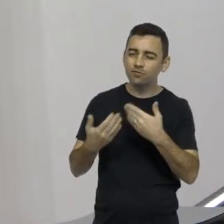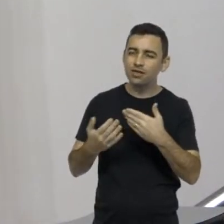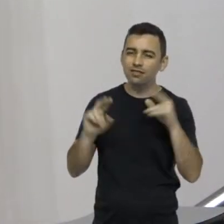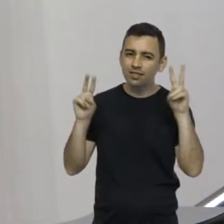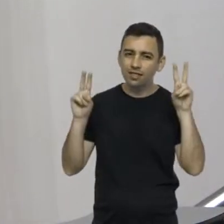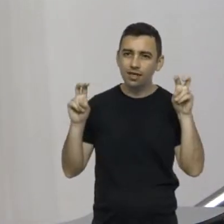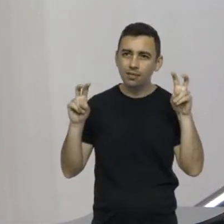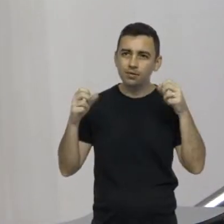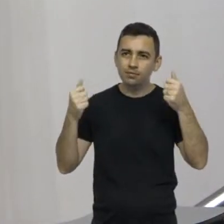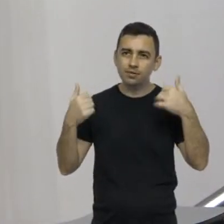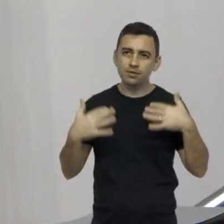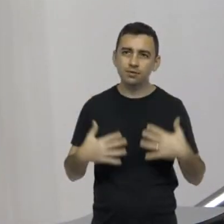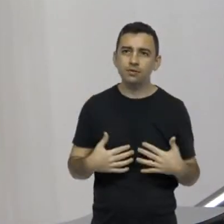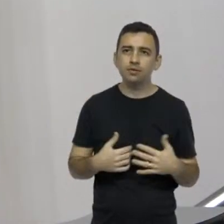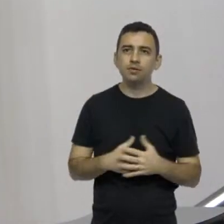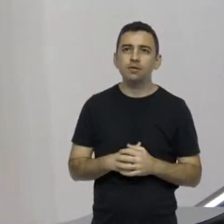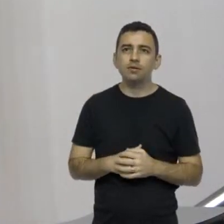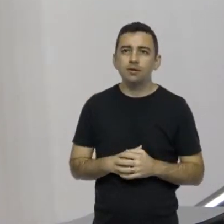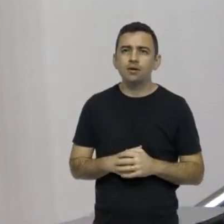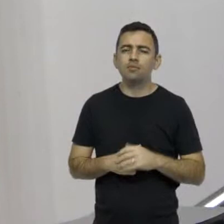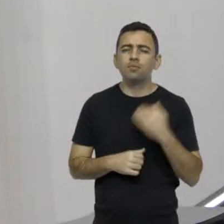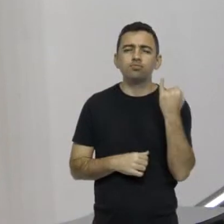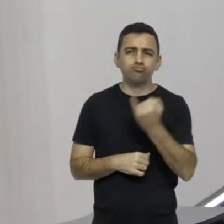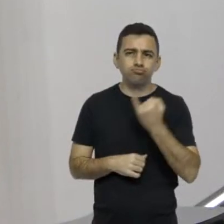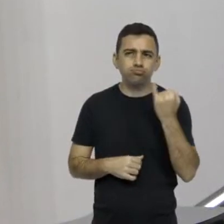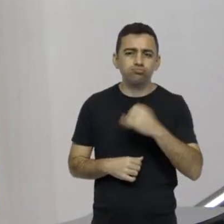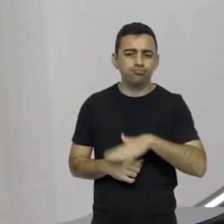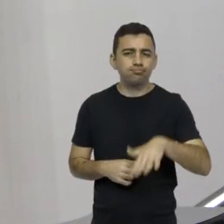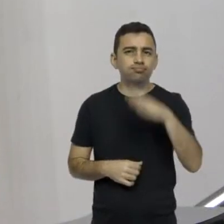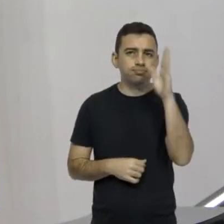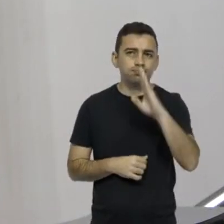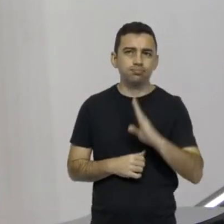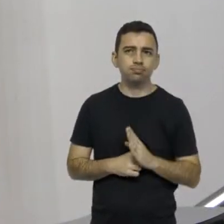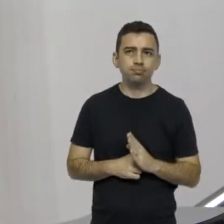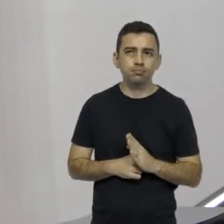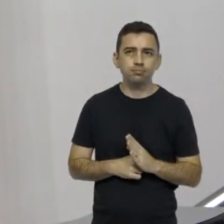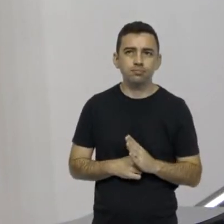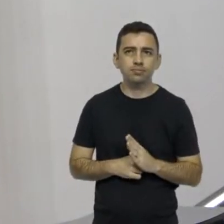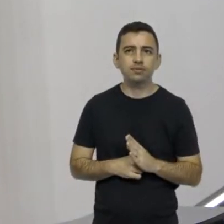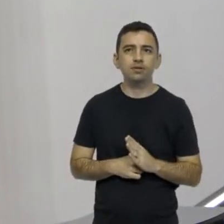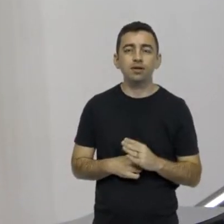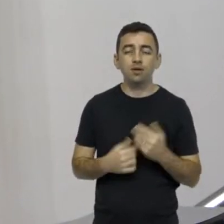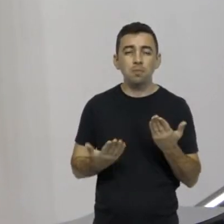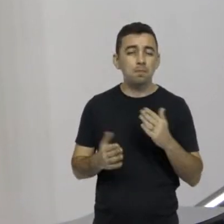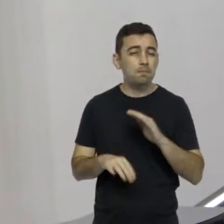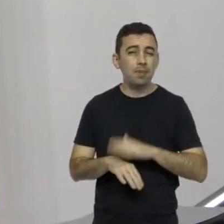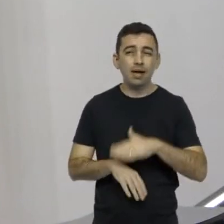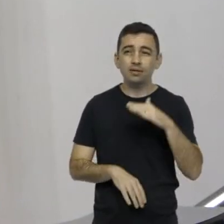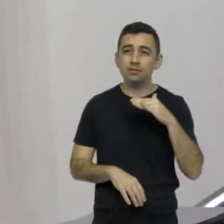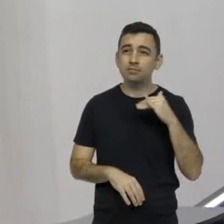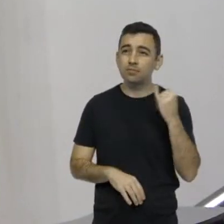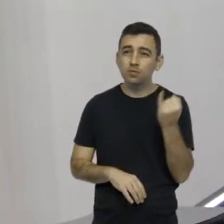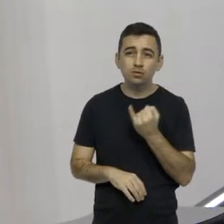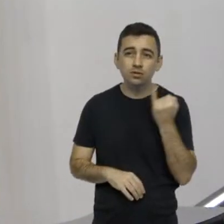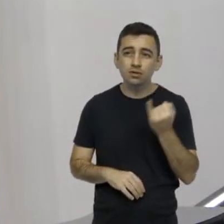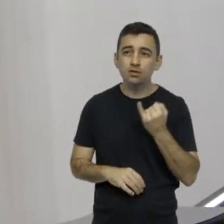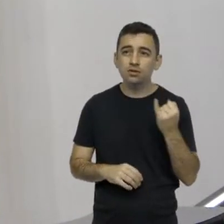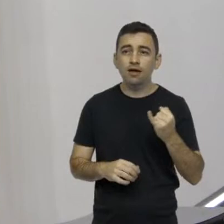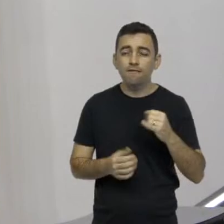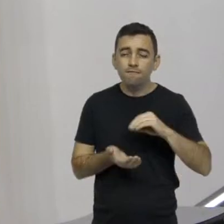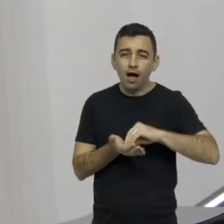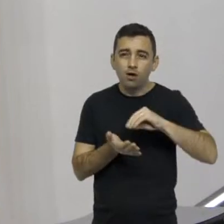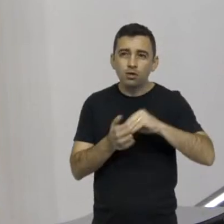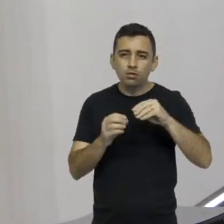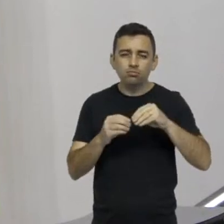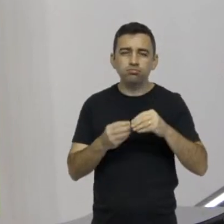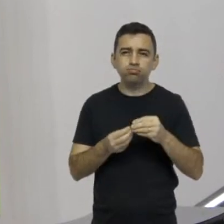tema muito relevante para o Brasil, e que o cerne da questão dessa má distribuição de